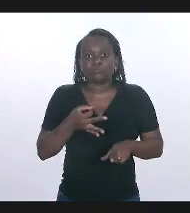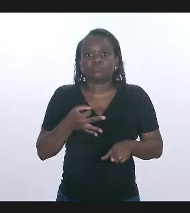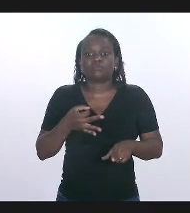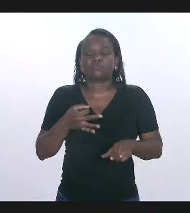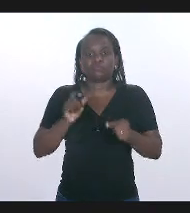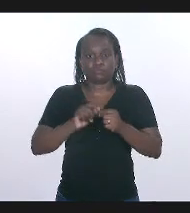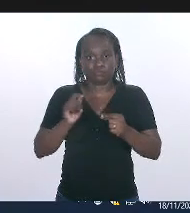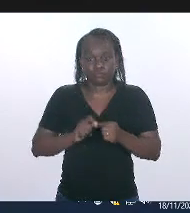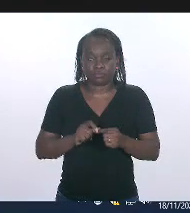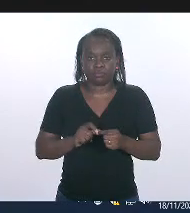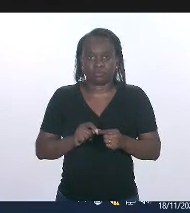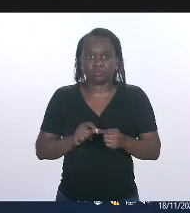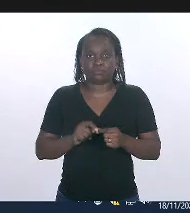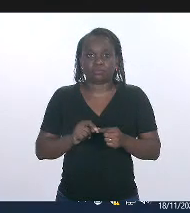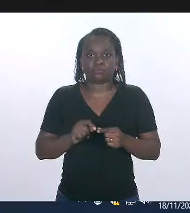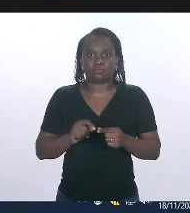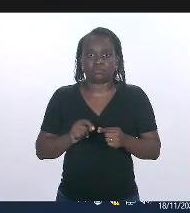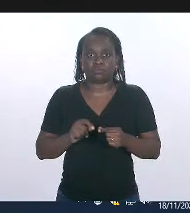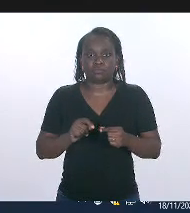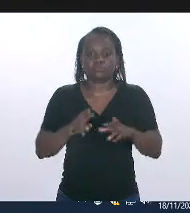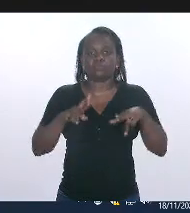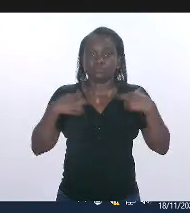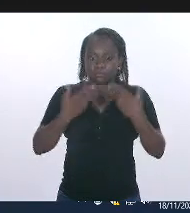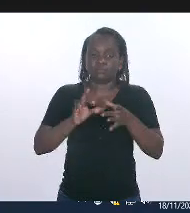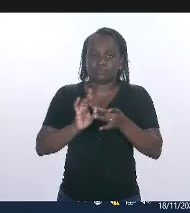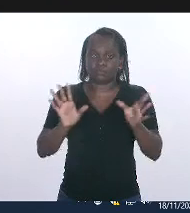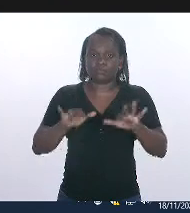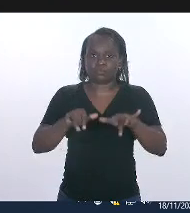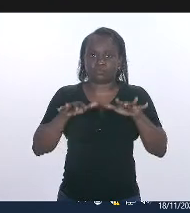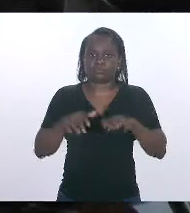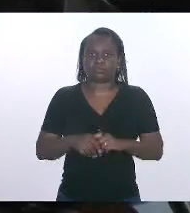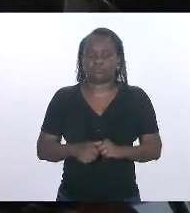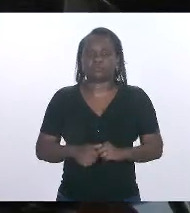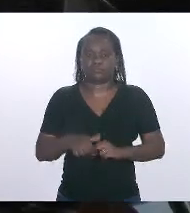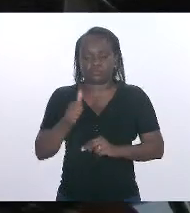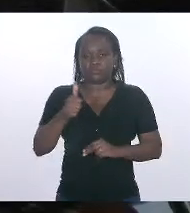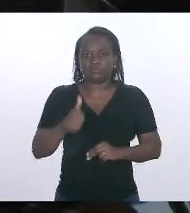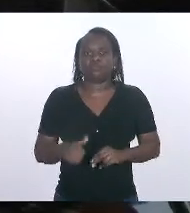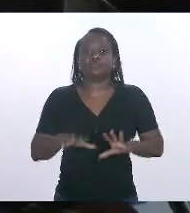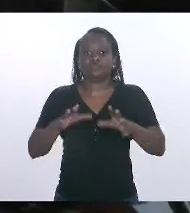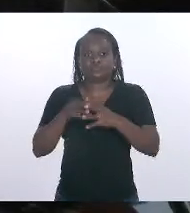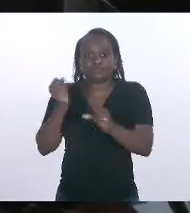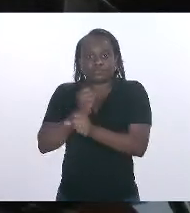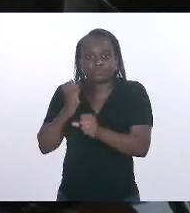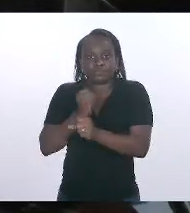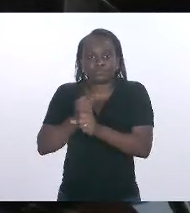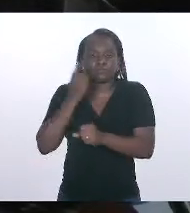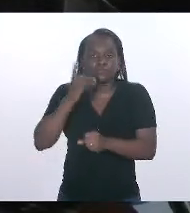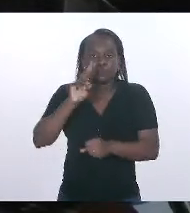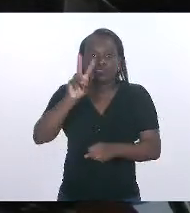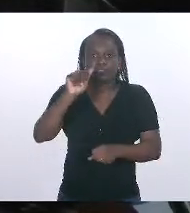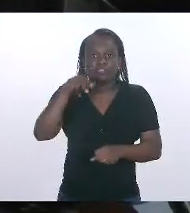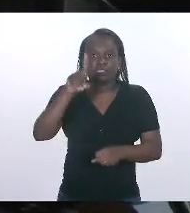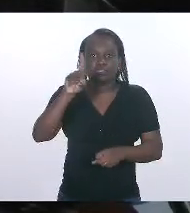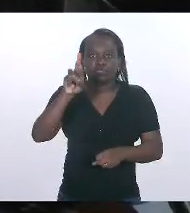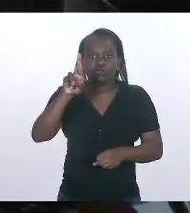a realização de uma audiência pública. Ok. Pela Comissão de Obras, deputado Vando